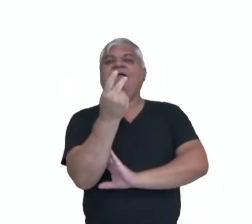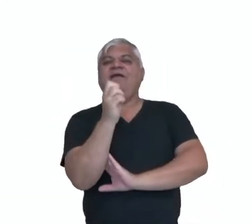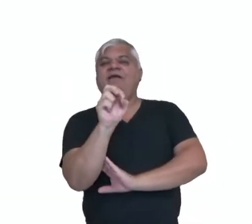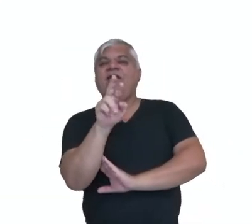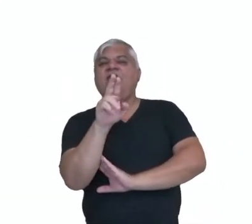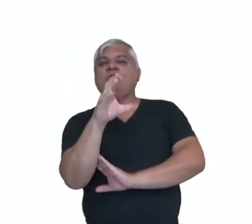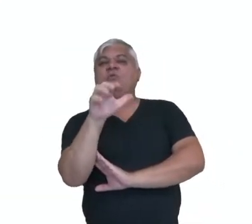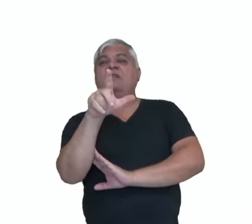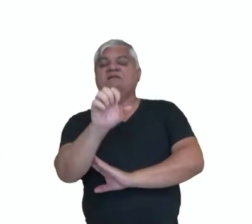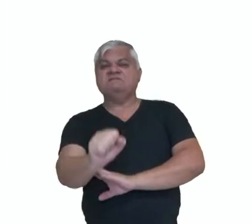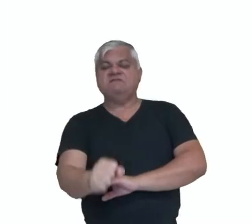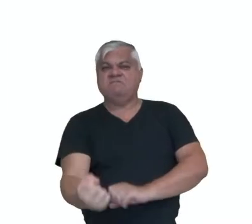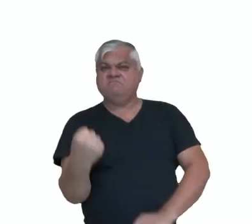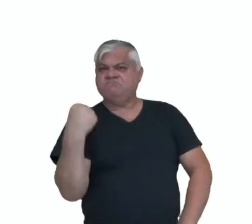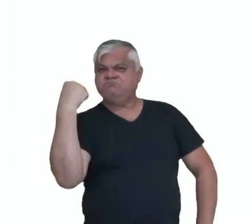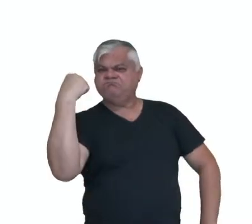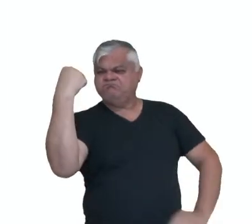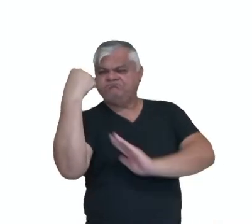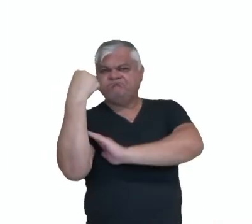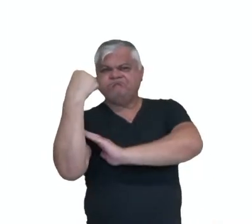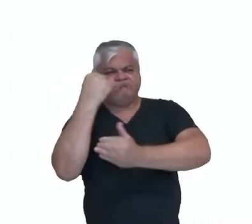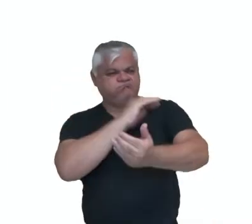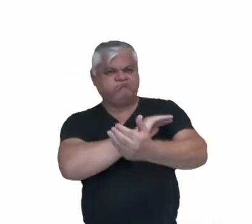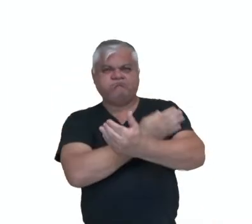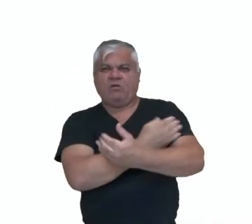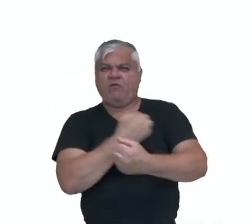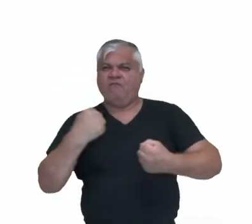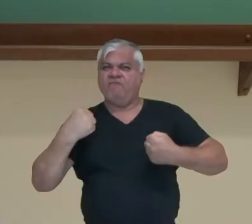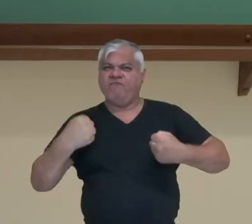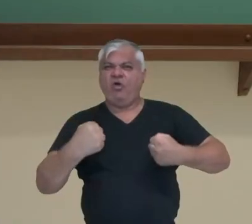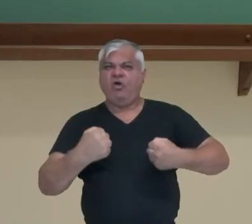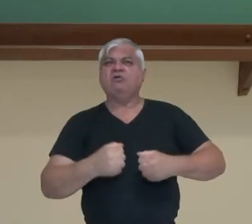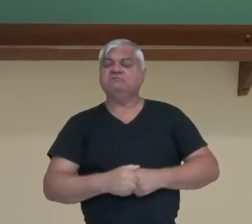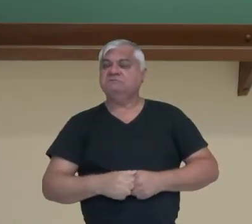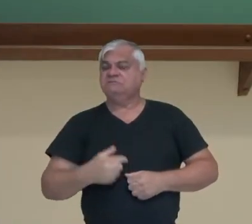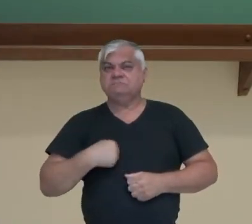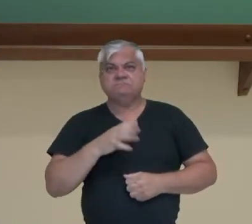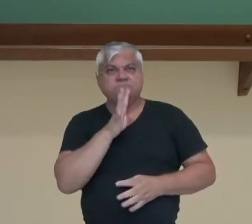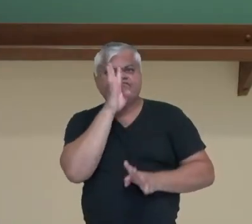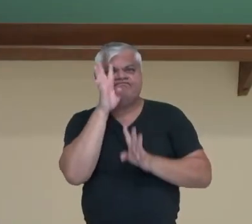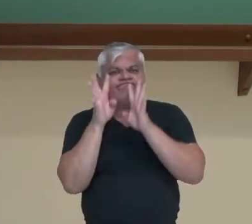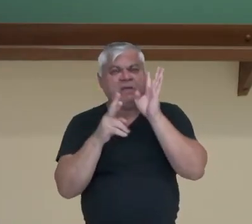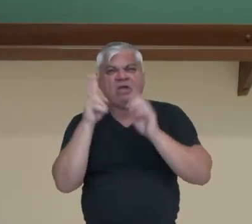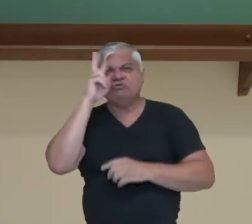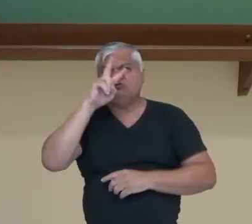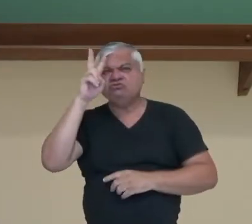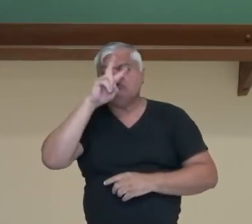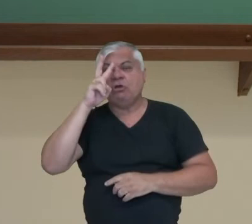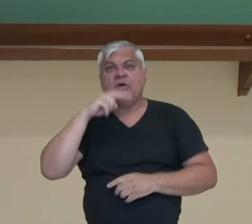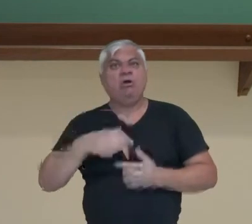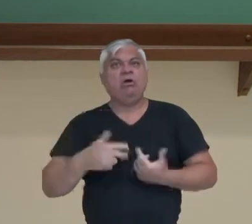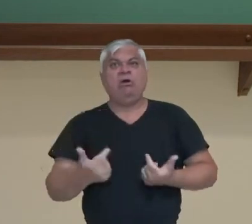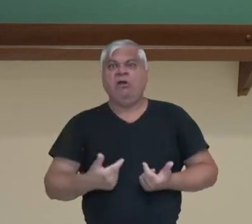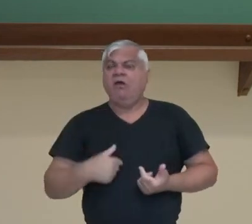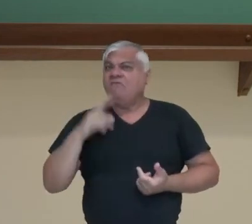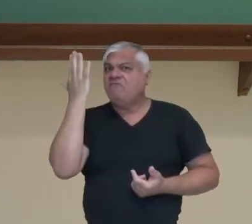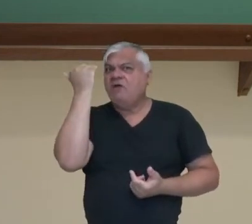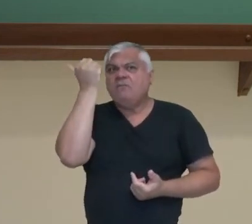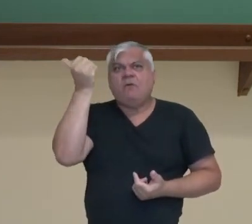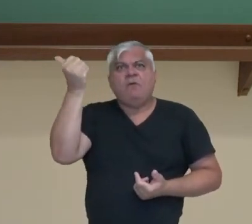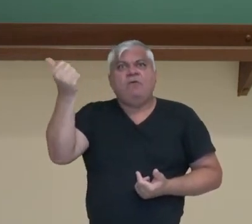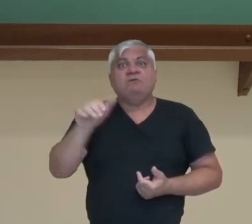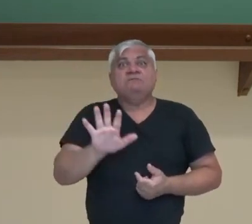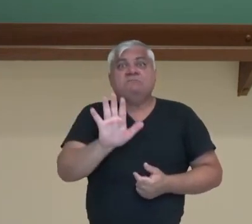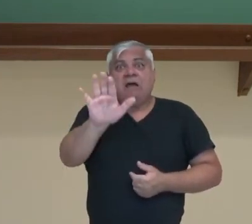é fantasticamente poderoso, ele faz coisas incríveis, histórias, aventuras heróicas, impressionantes. Só